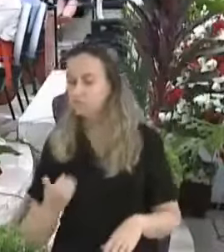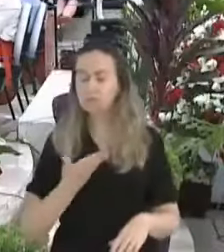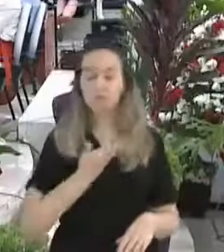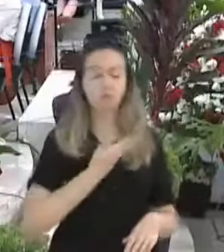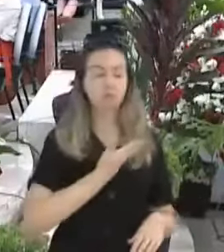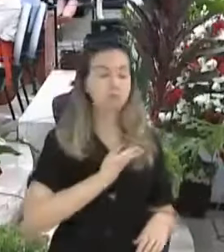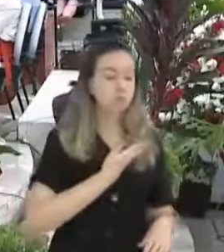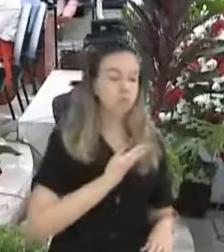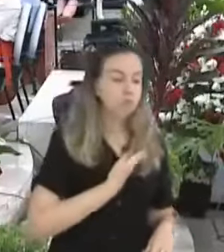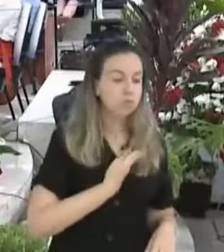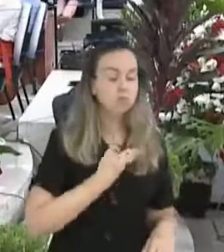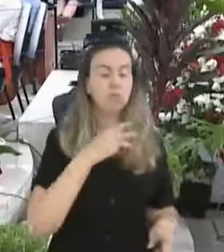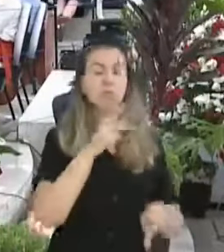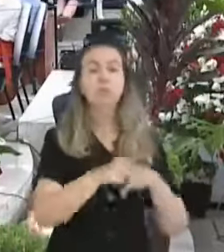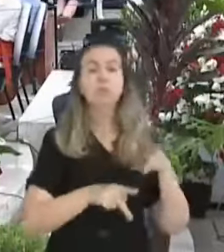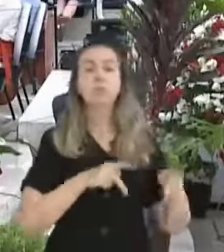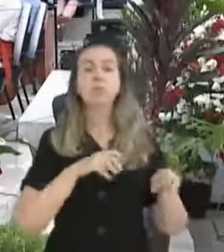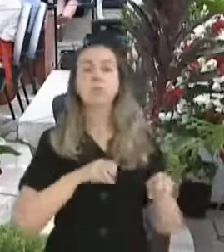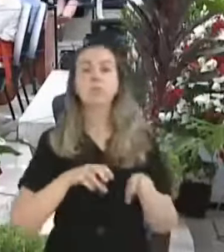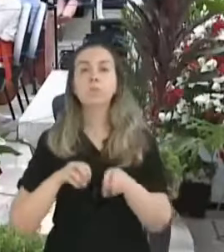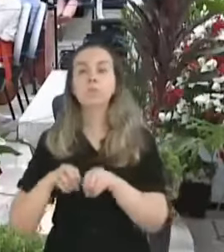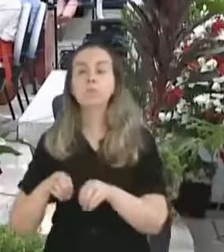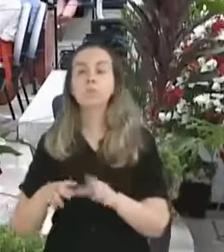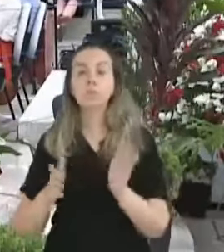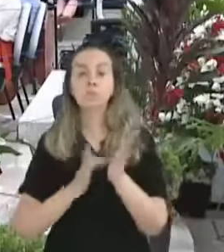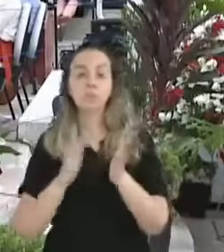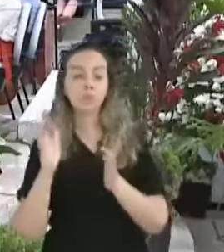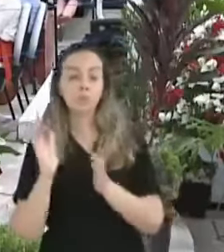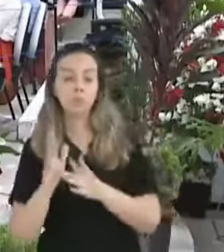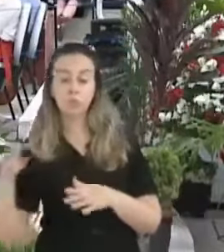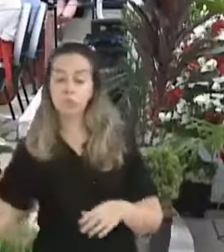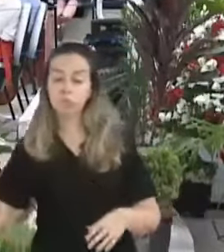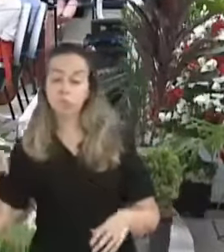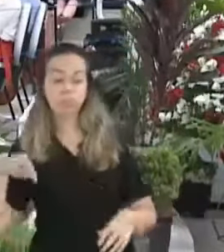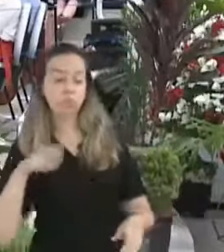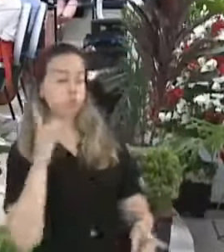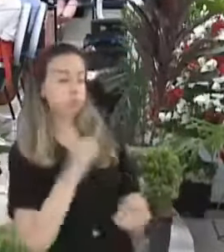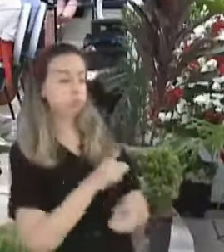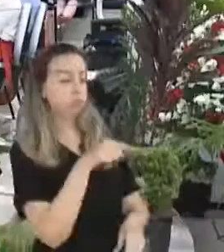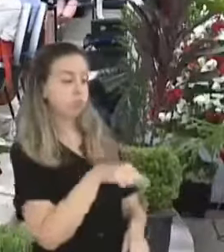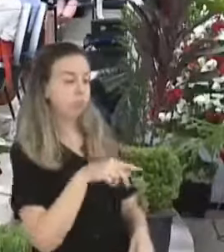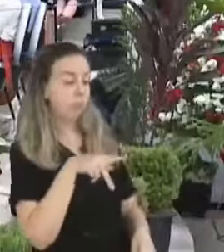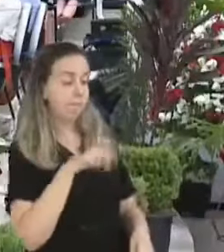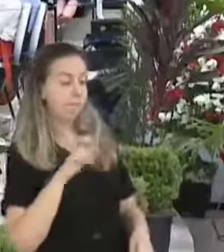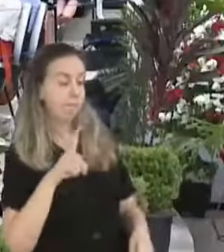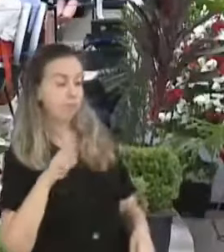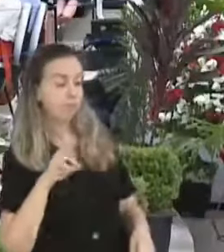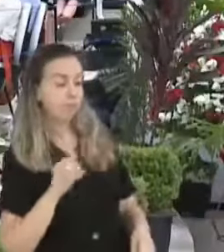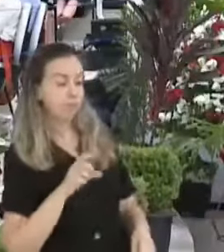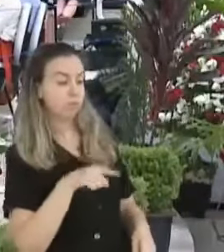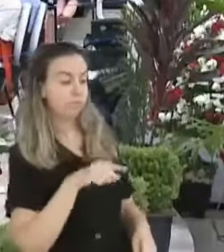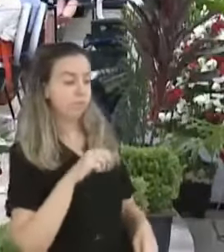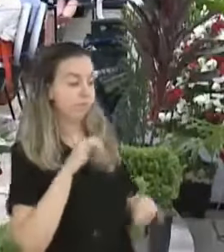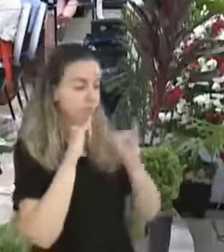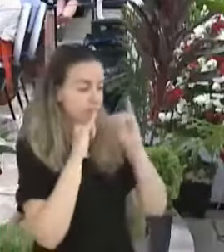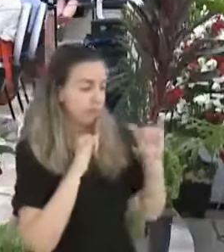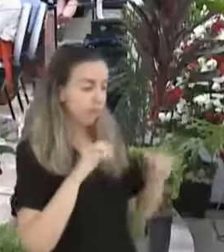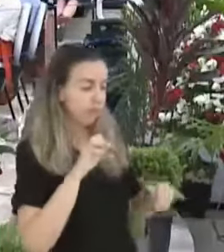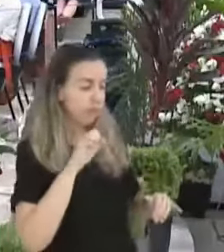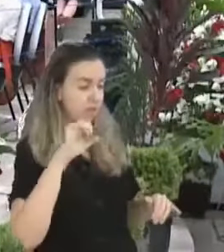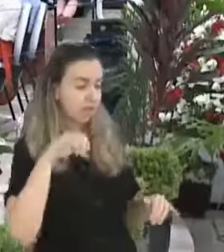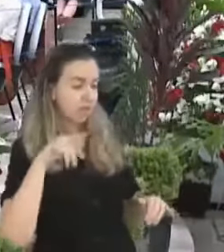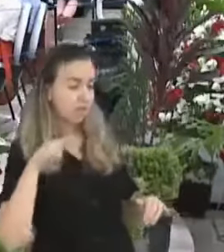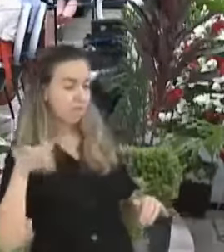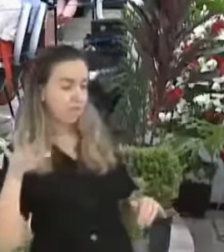apóstolo escolhido por Cristo, um dia Jesus chegou para Pedro e disse: Simão, Simão,